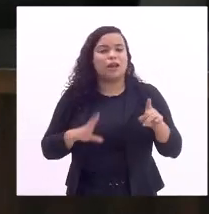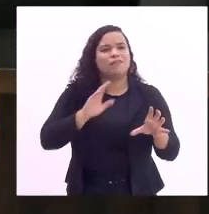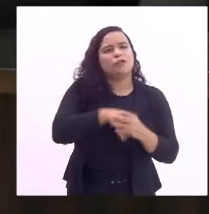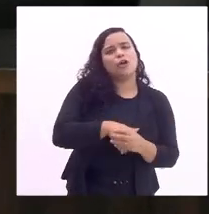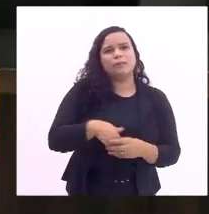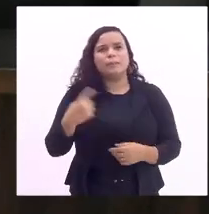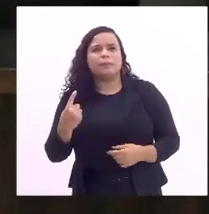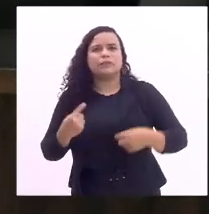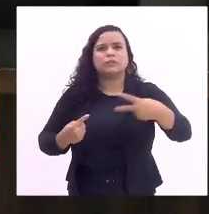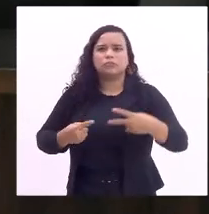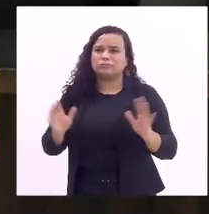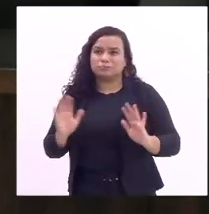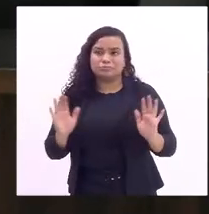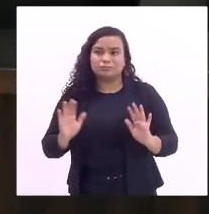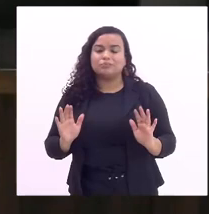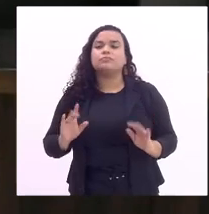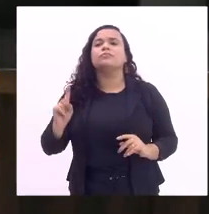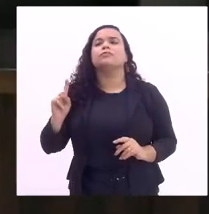chapa e depois vota.